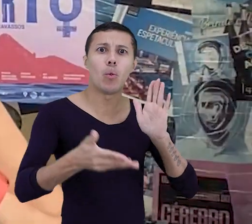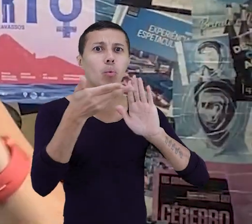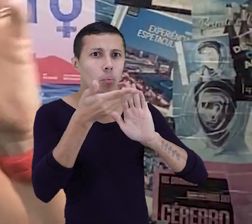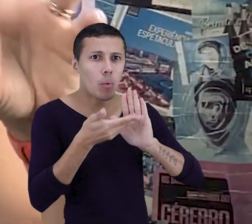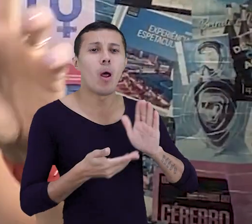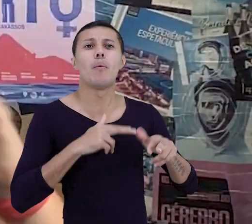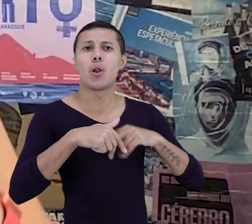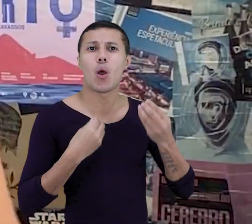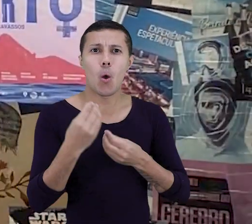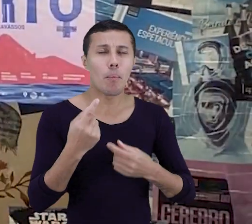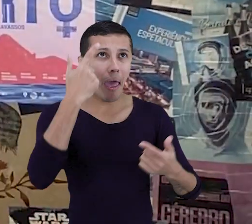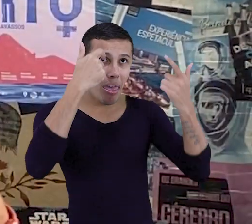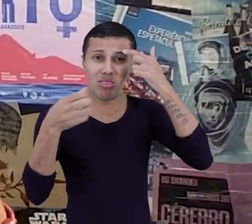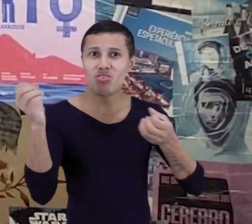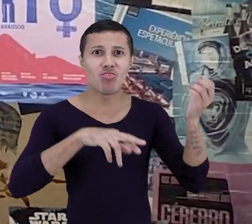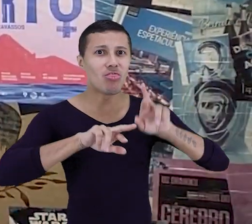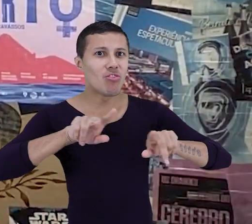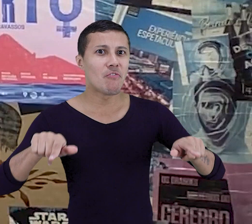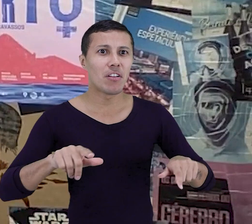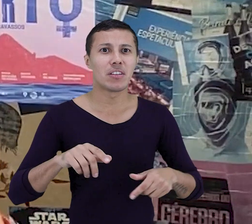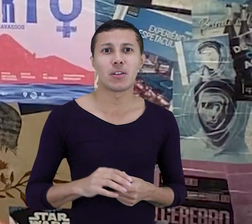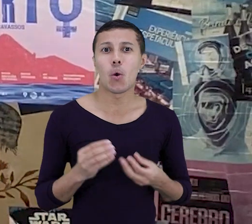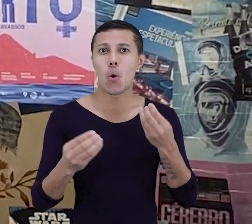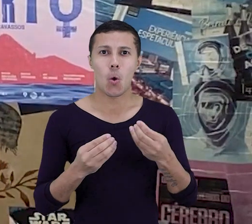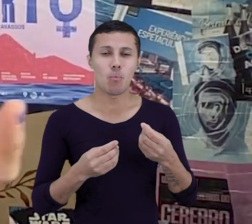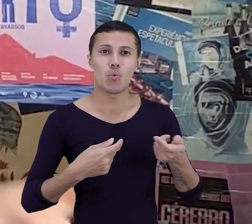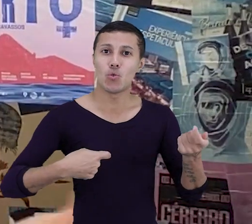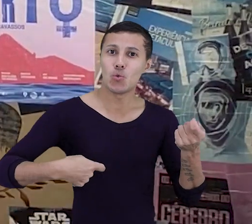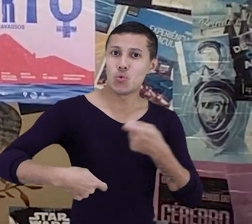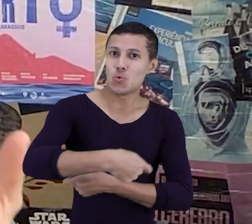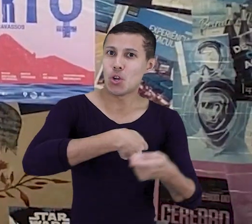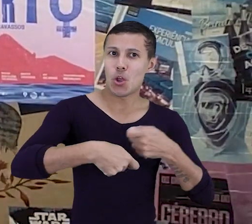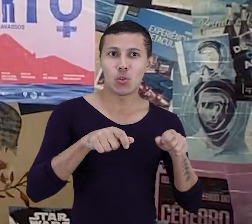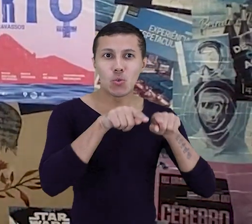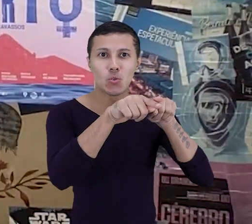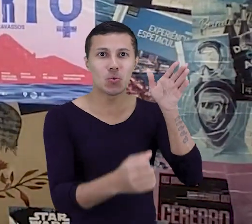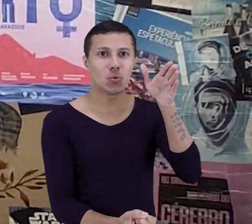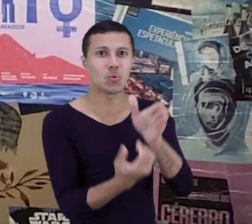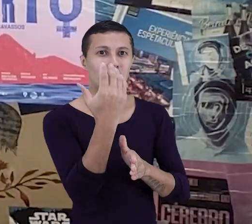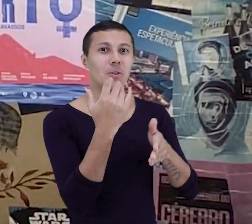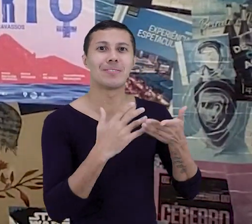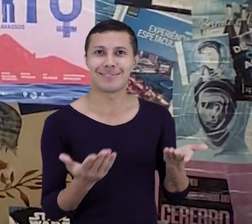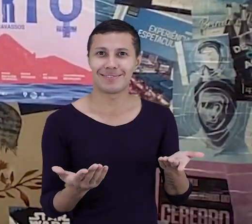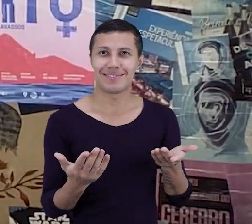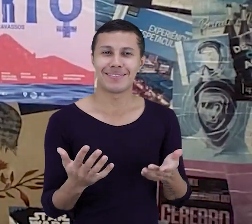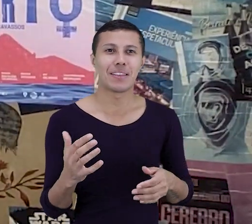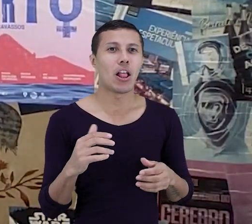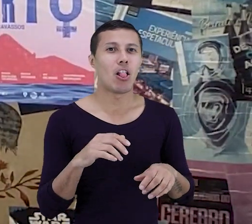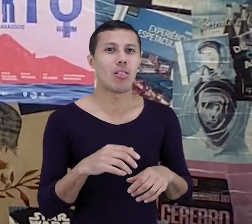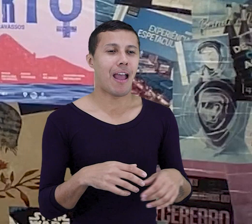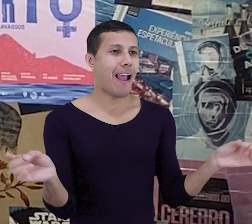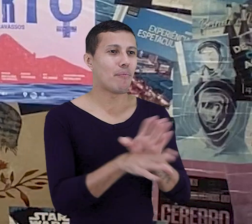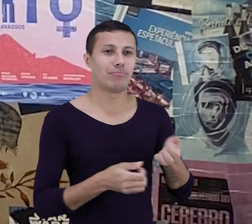cada um traz um insight diferente e vai desenhando o seu negócio junto com as fundadoras, provavelmente, né? Quer dizer, não é que eles te dão